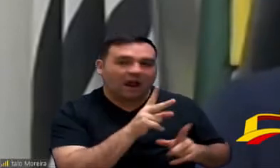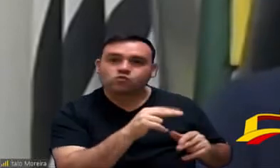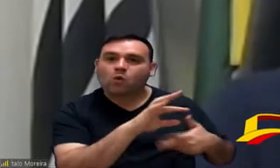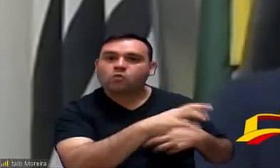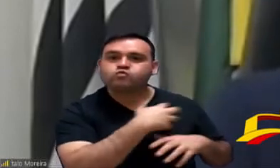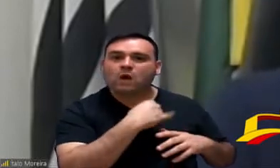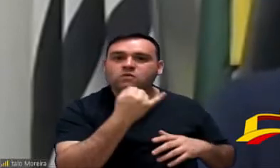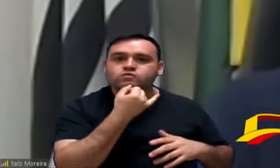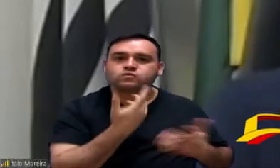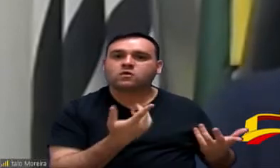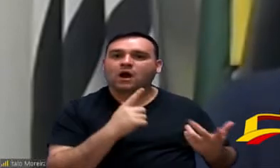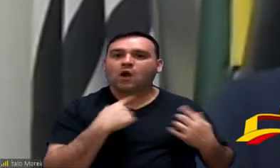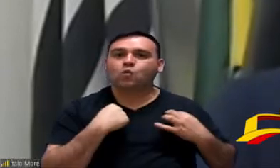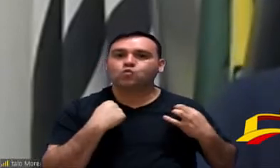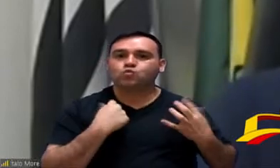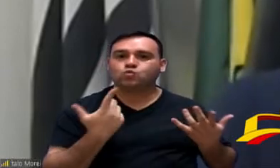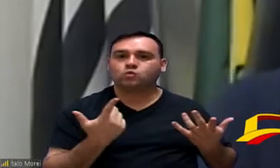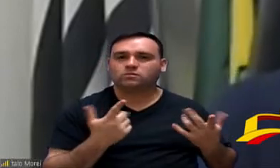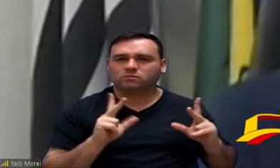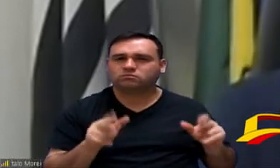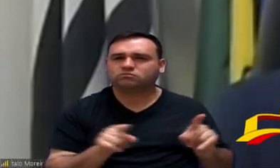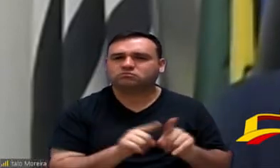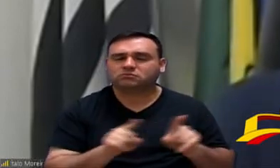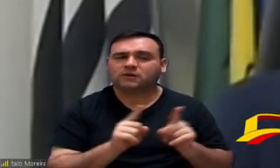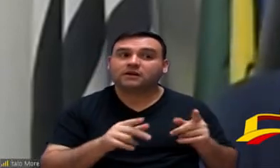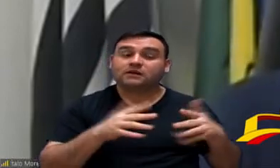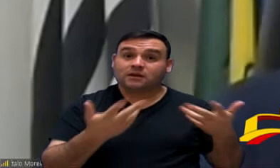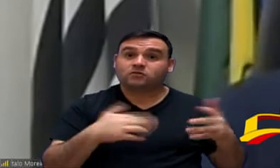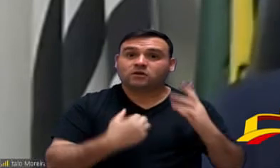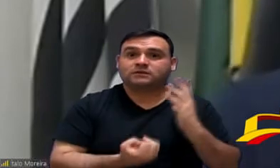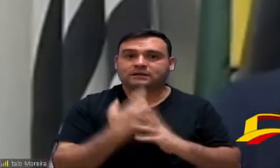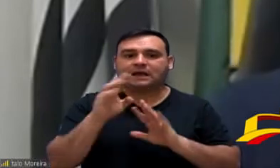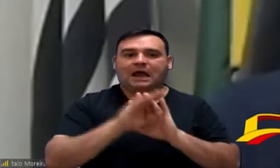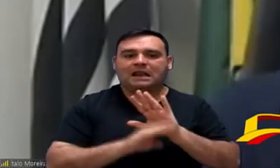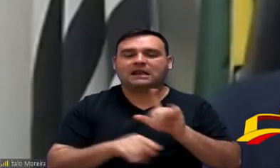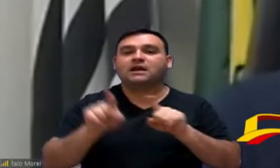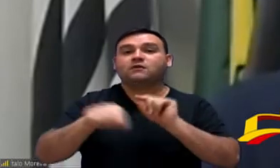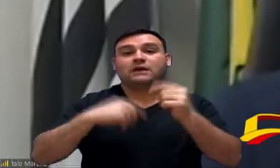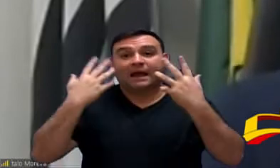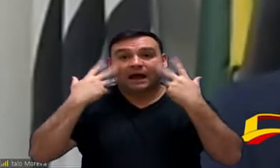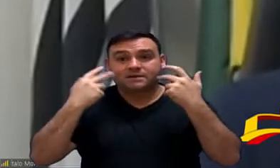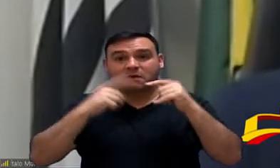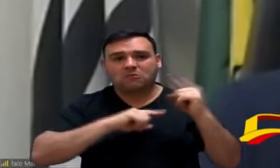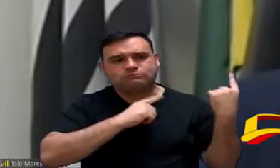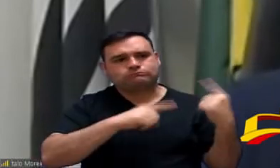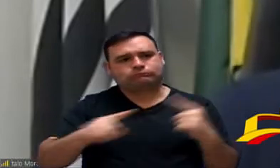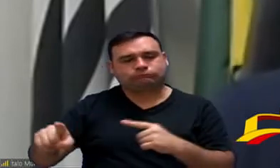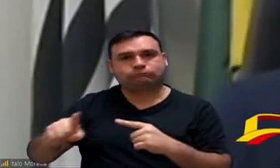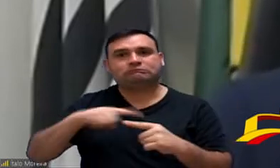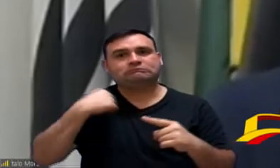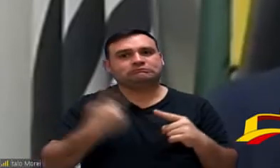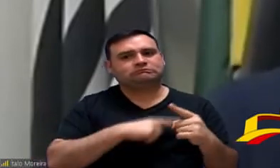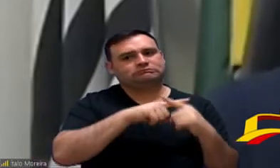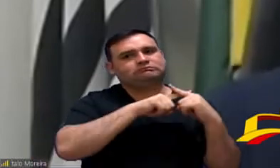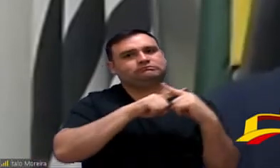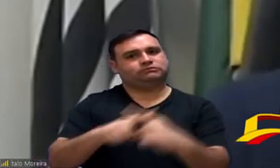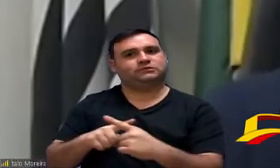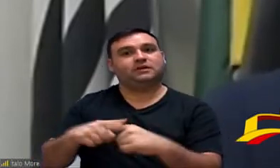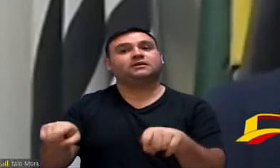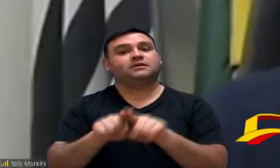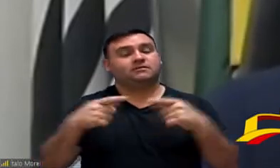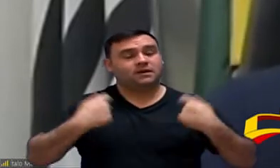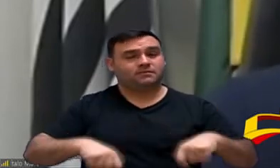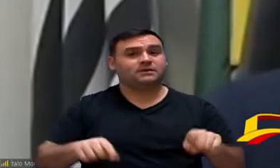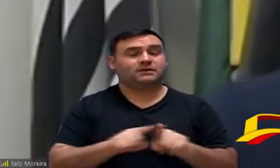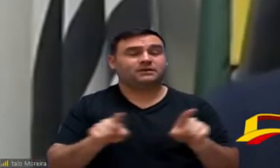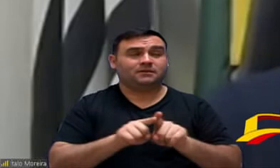dessa casa de leis impor normas que combatam os maus tratos e crueldade contra os animais. Ainda precisamos valorizar cada vez mais